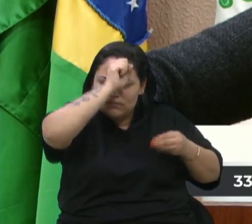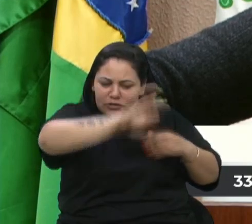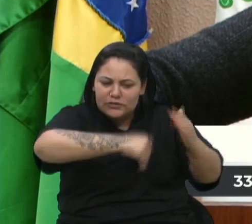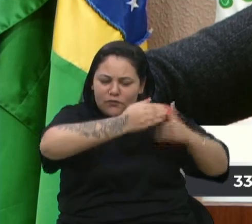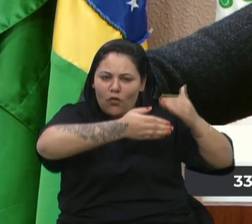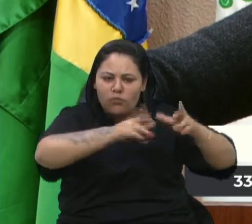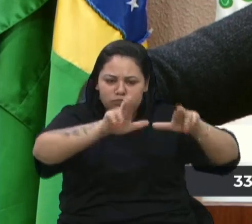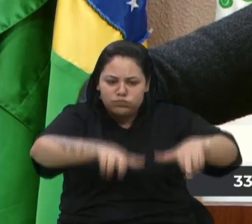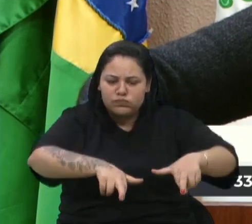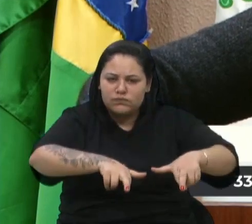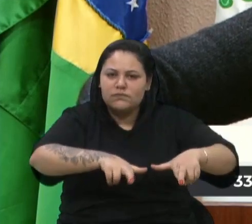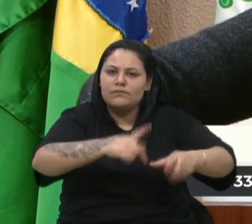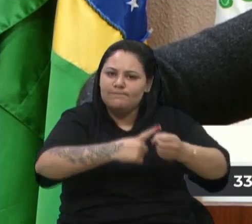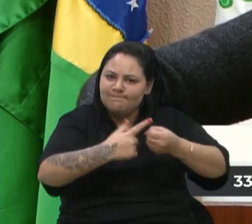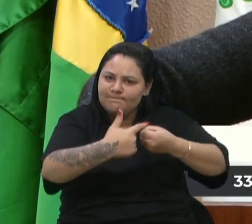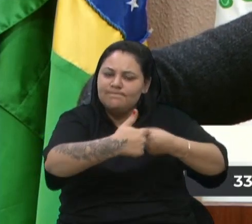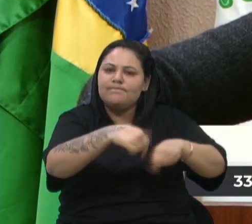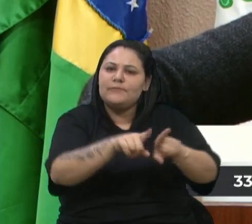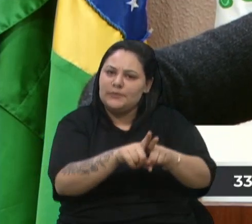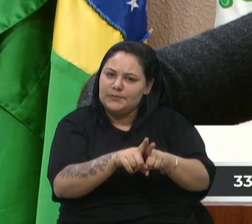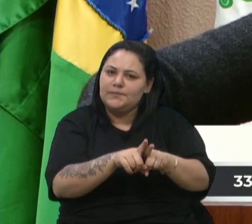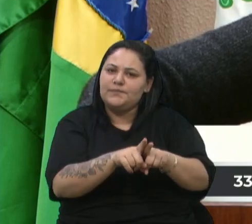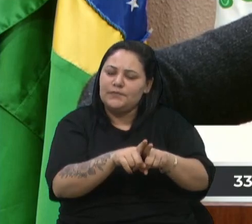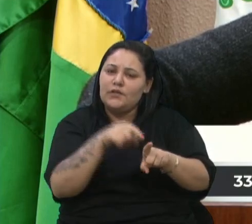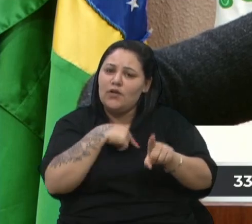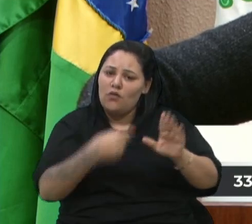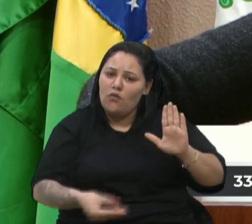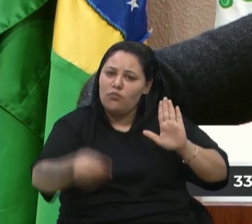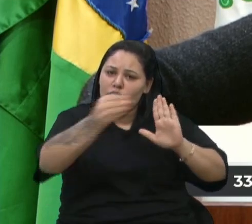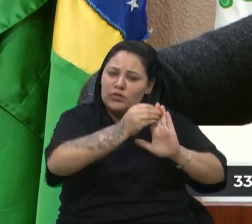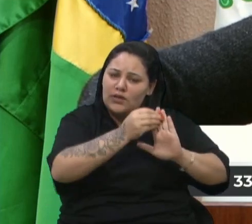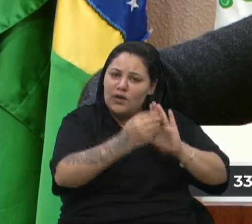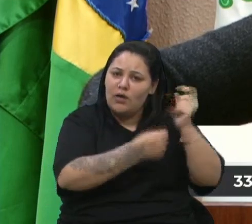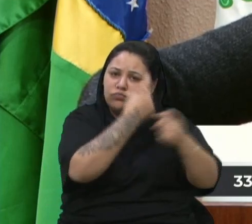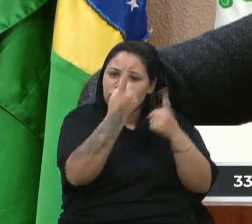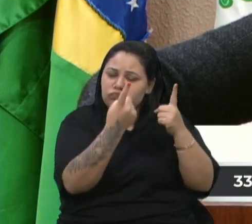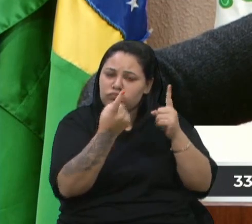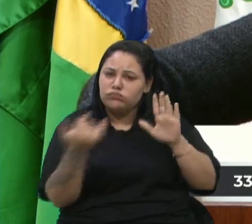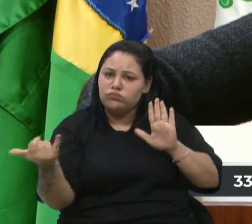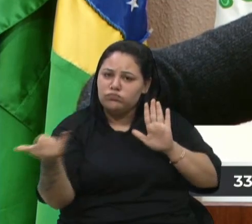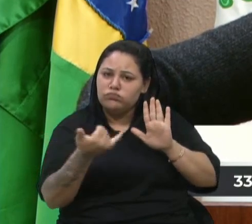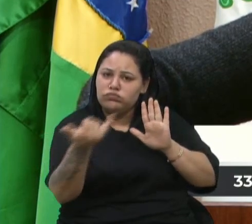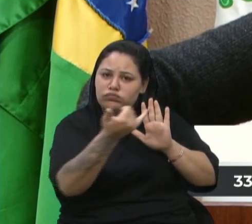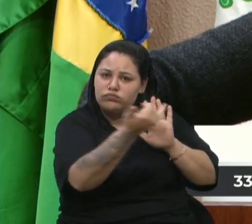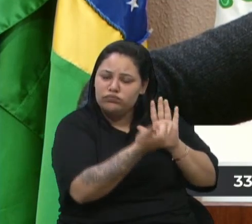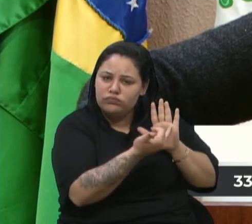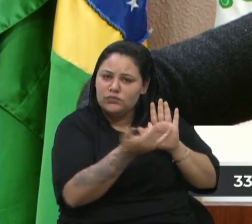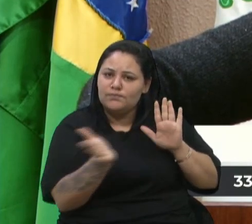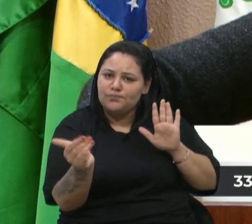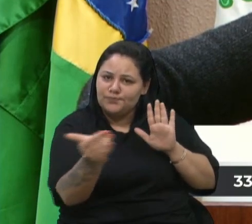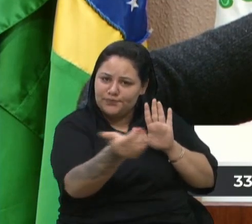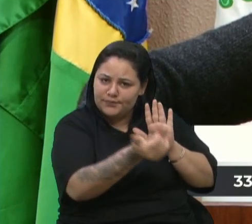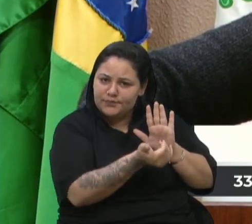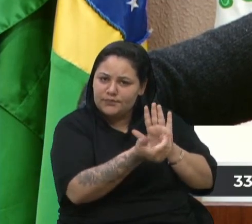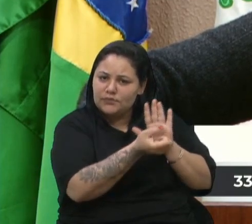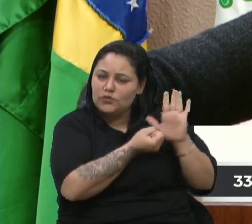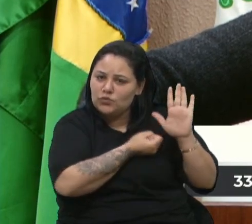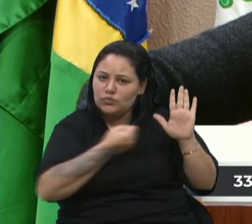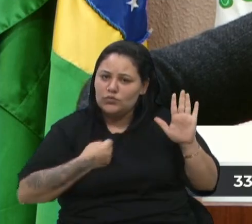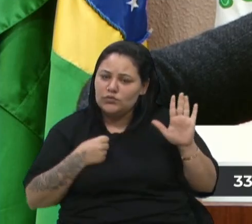se desenvolva. Então, eu vou colocar alguns dados aqui para mostrar, né,